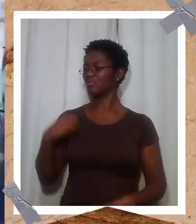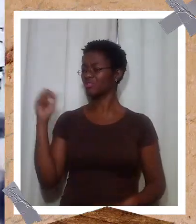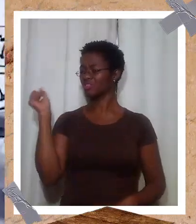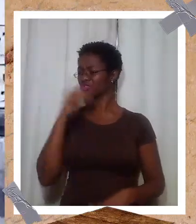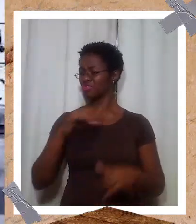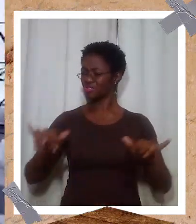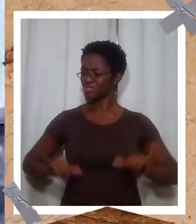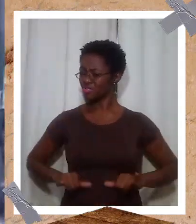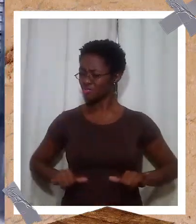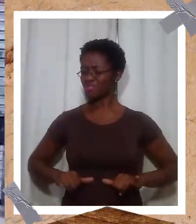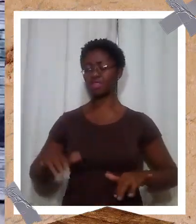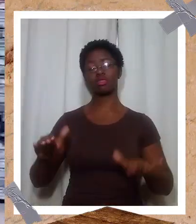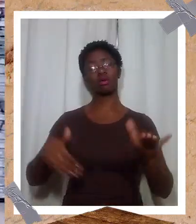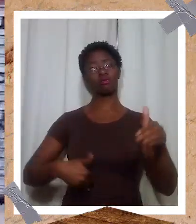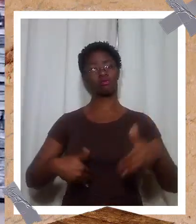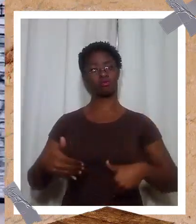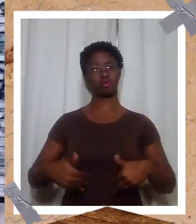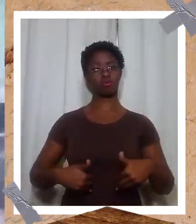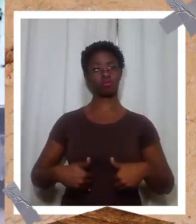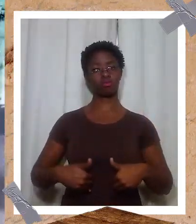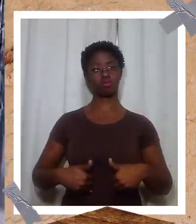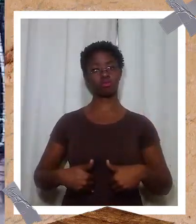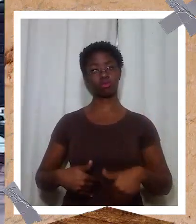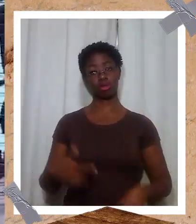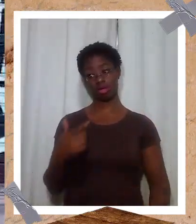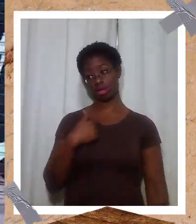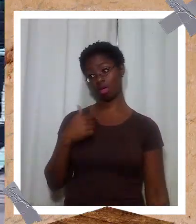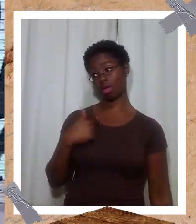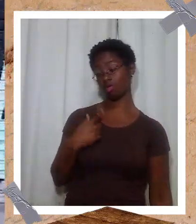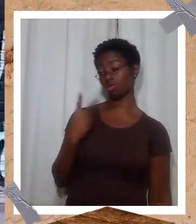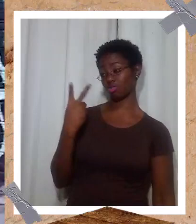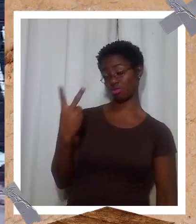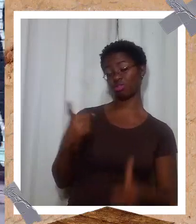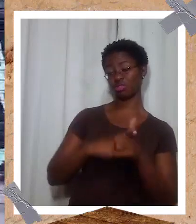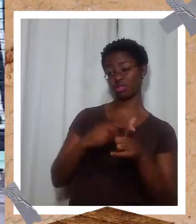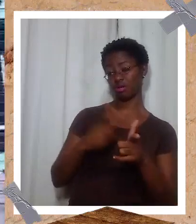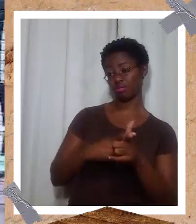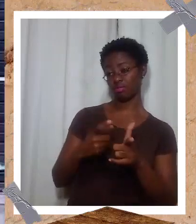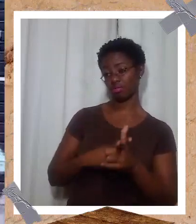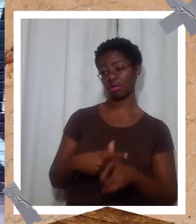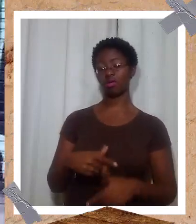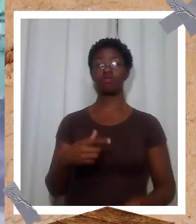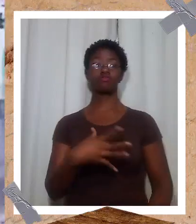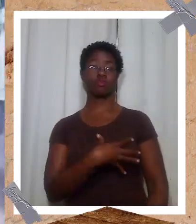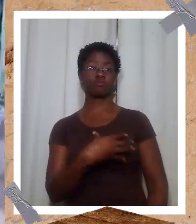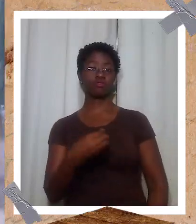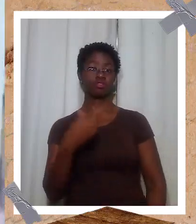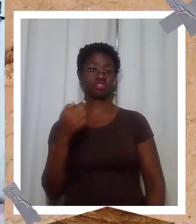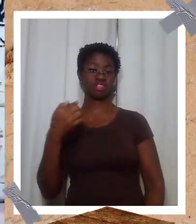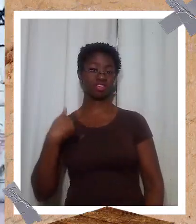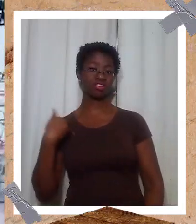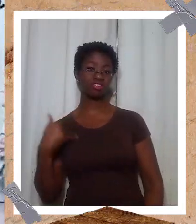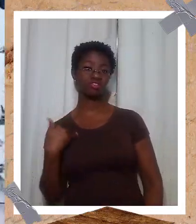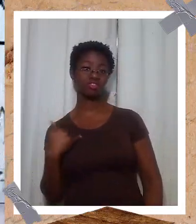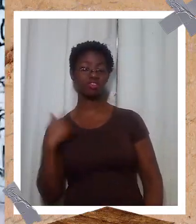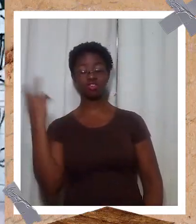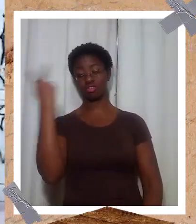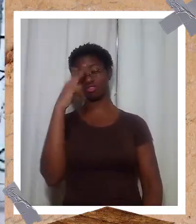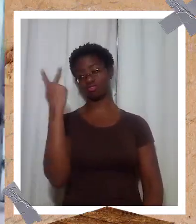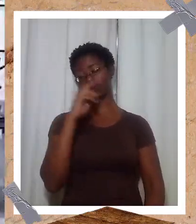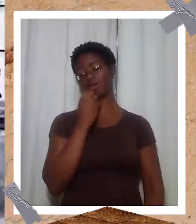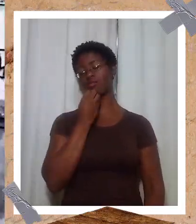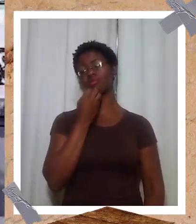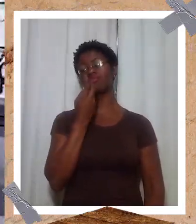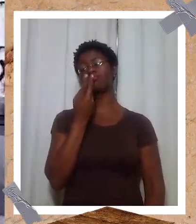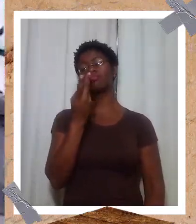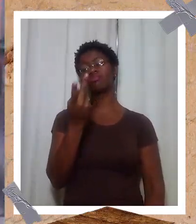Sou uma mulher com 2 pares de calçados, um filho de 7 anos e alguma história para contar. Li Quarto de Despejo